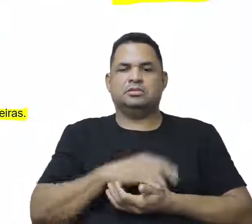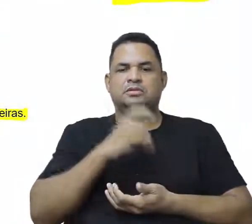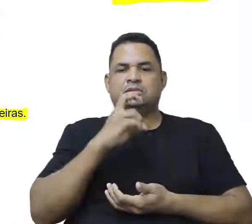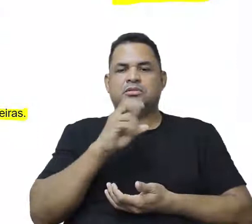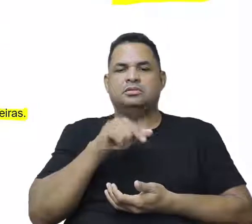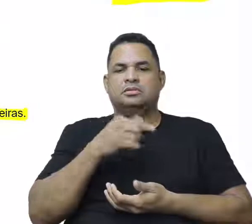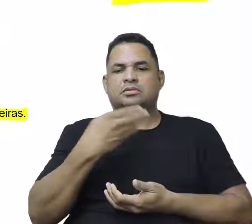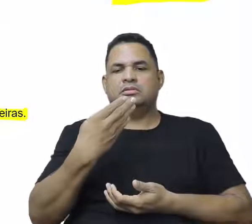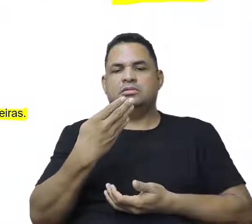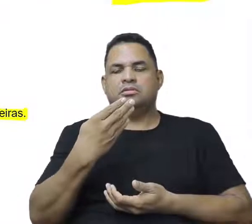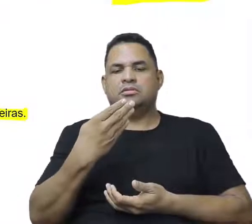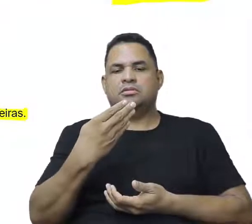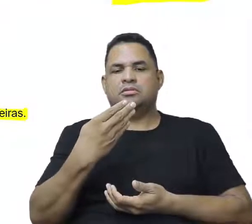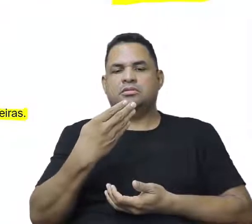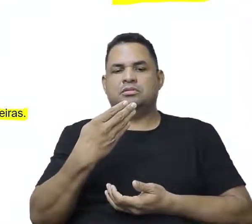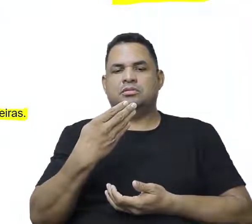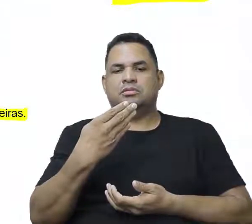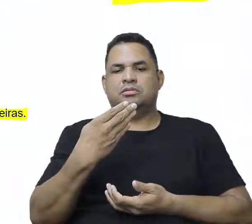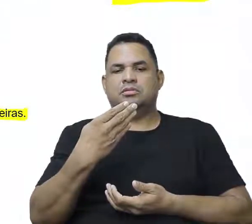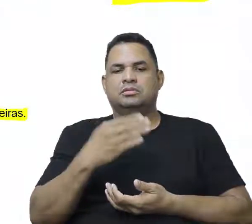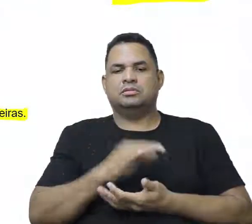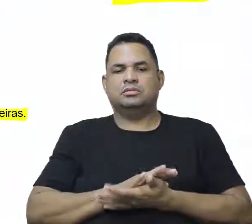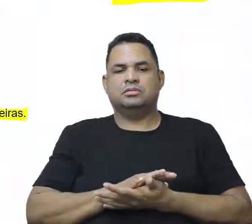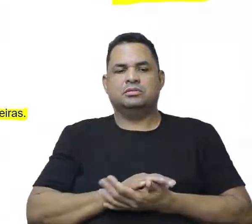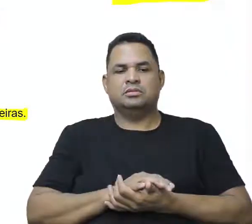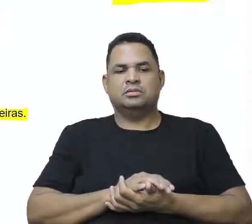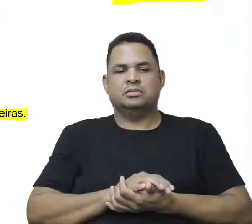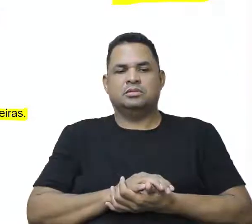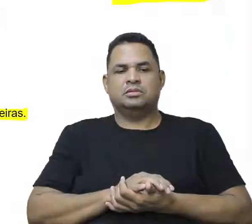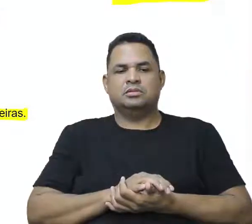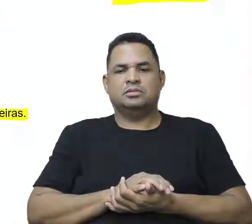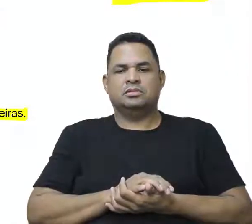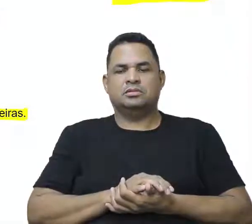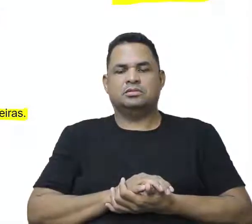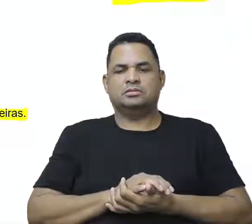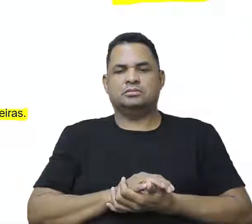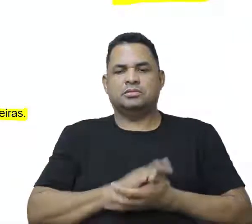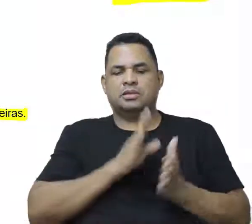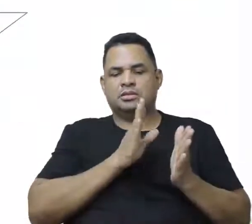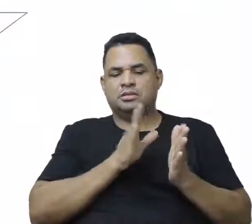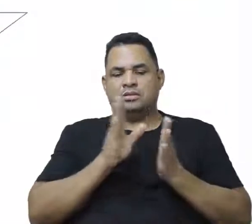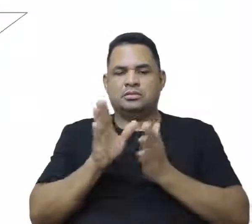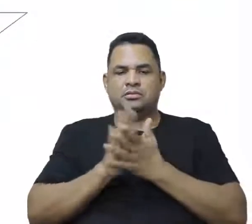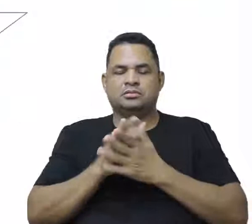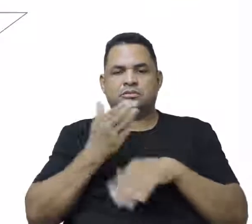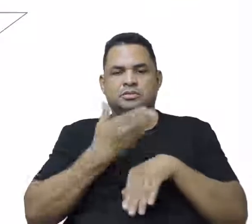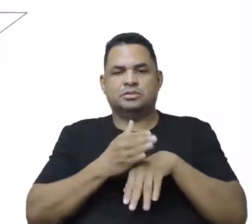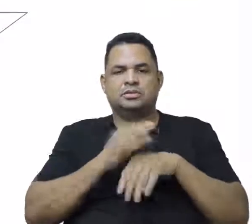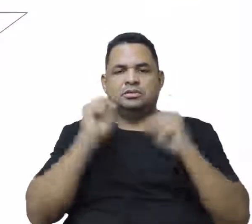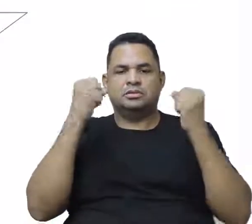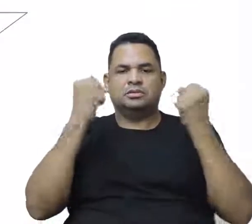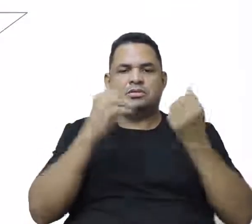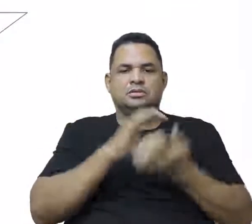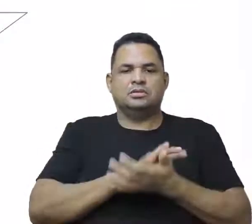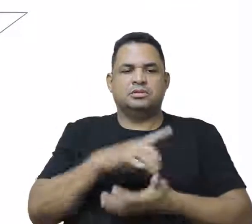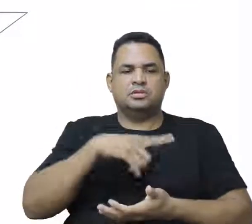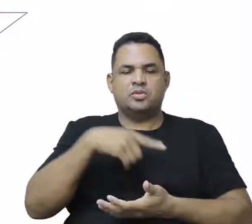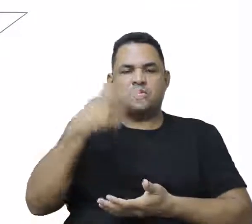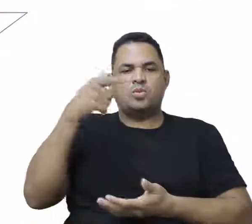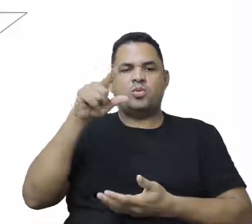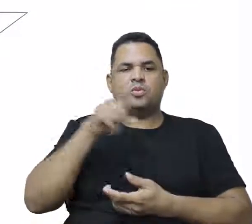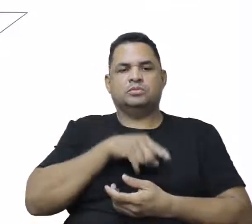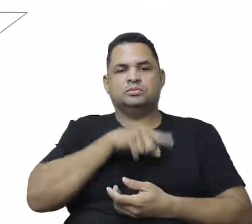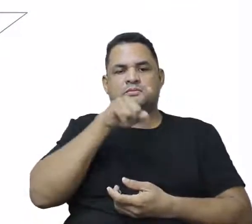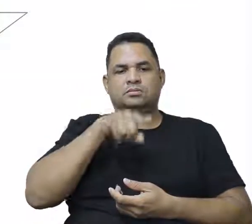5,4%, etapas da execução da atividade física. Né? Exato. Aí nós temos um outro